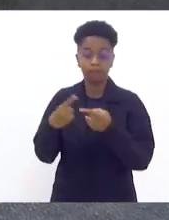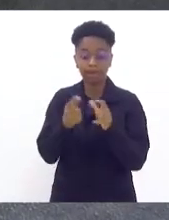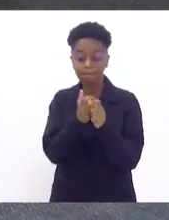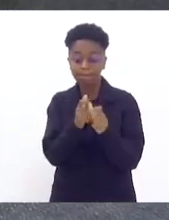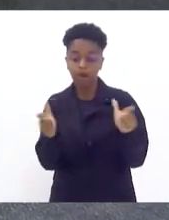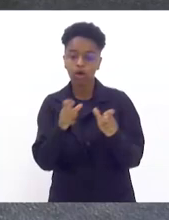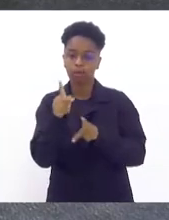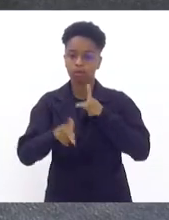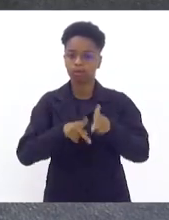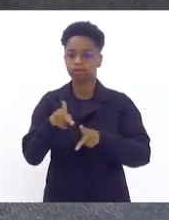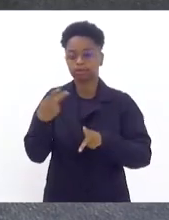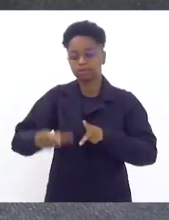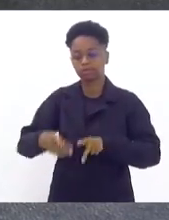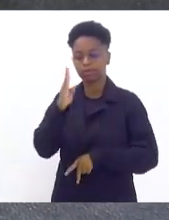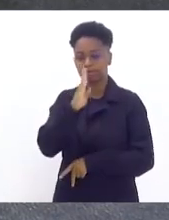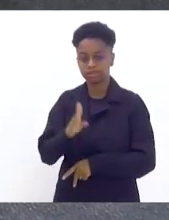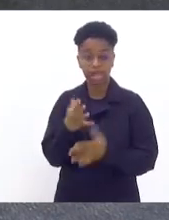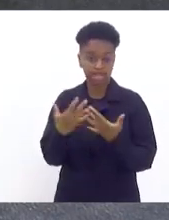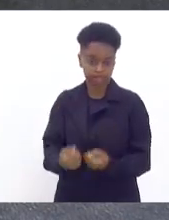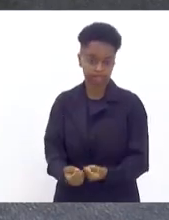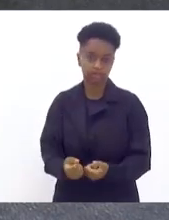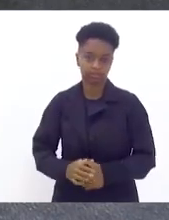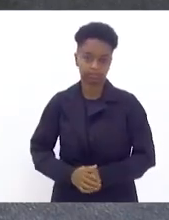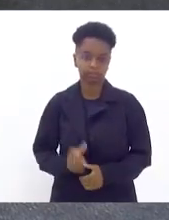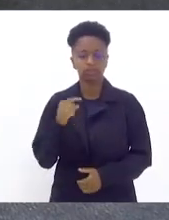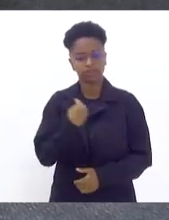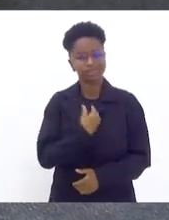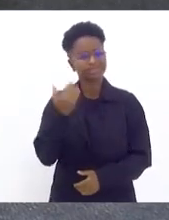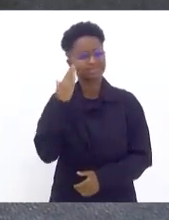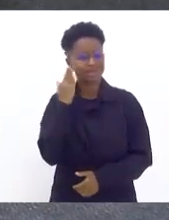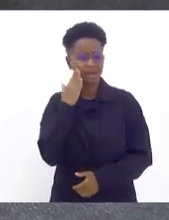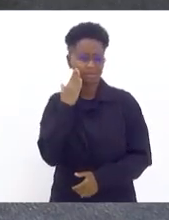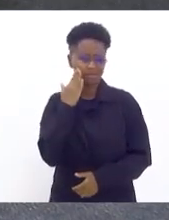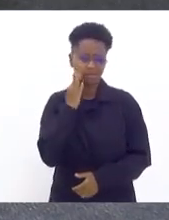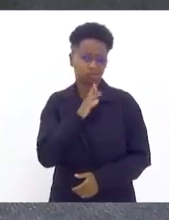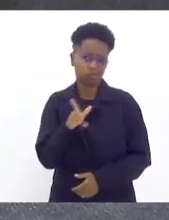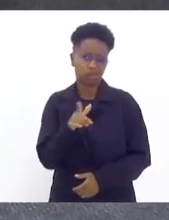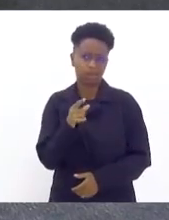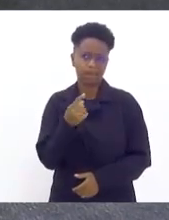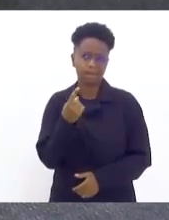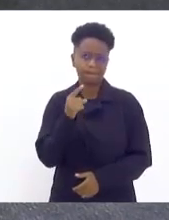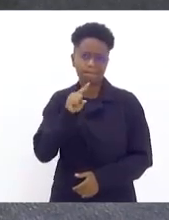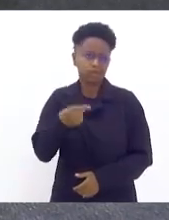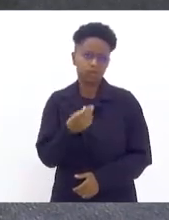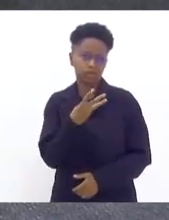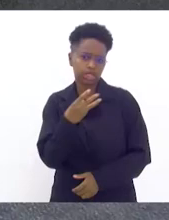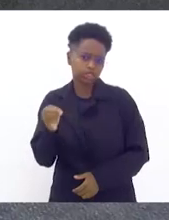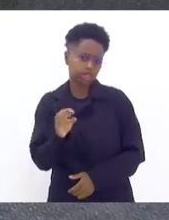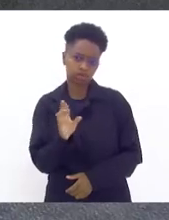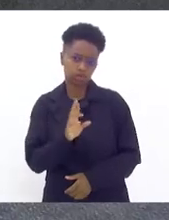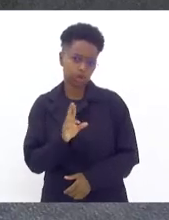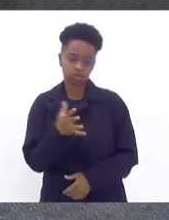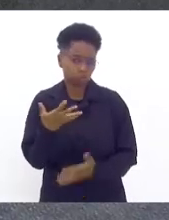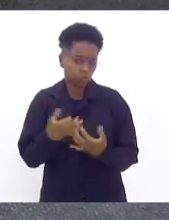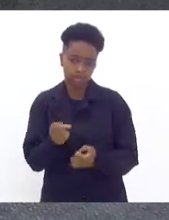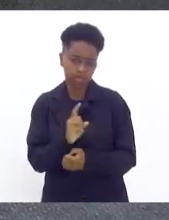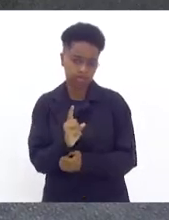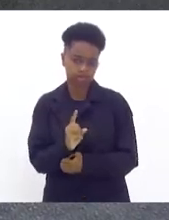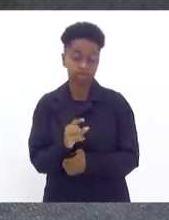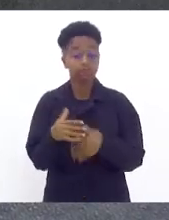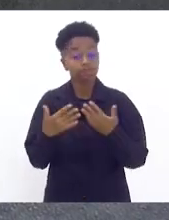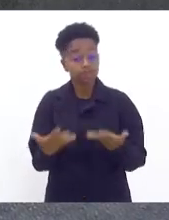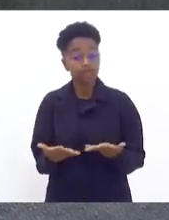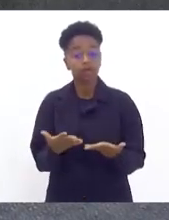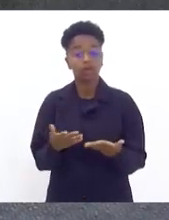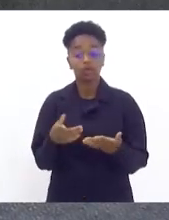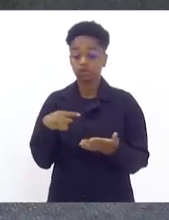da população brasileira recebe, nós sabemos que não chega a R$1.300. Então, é preciso que a